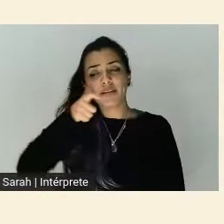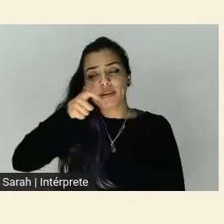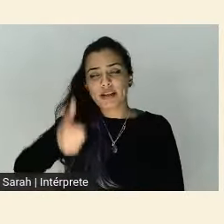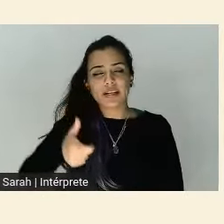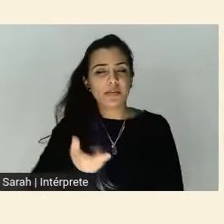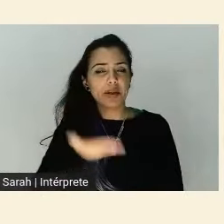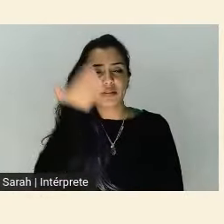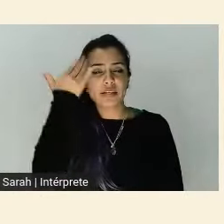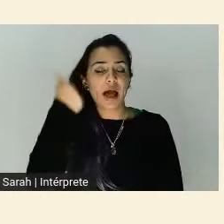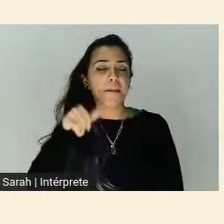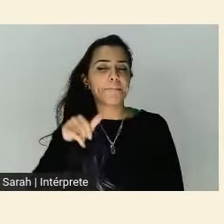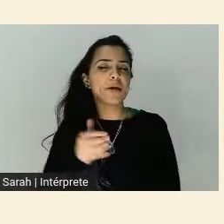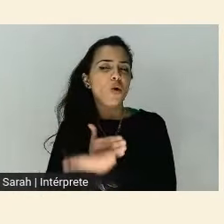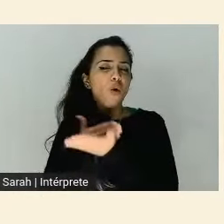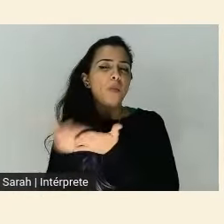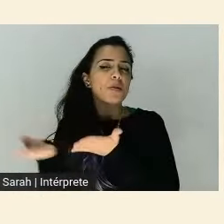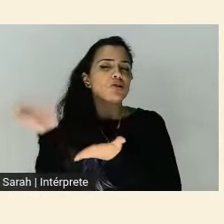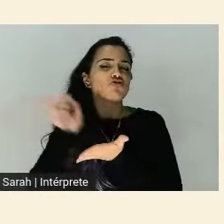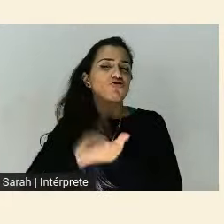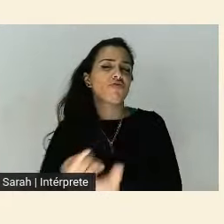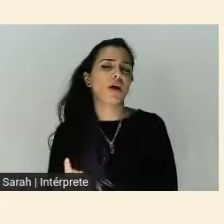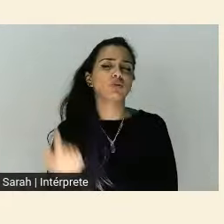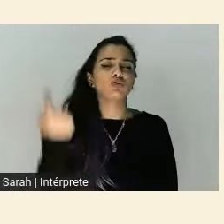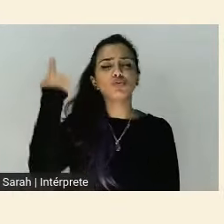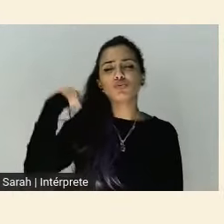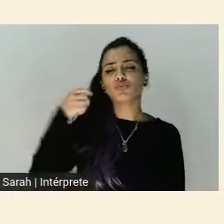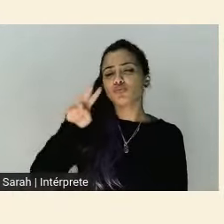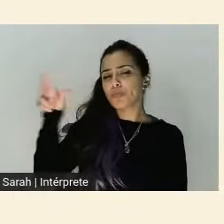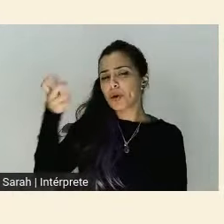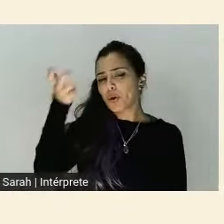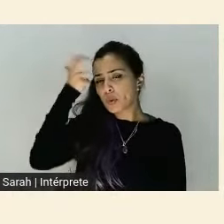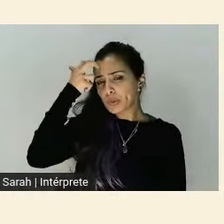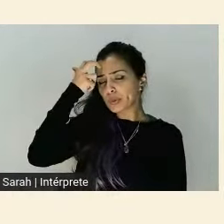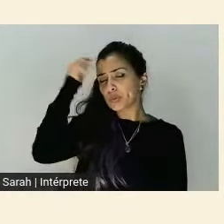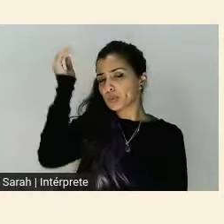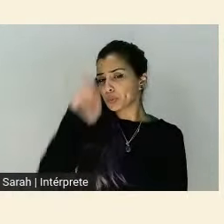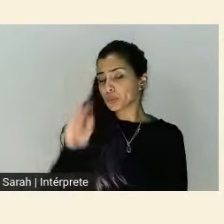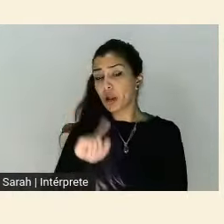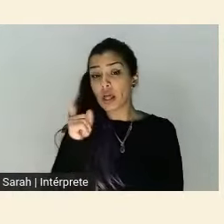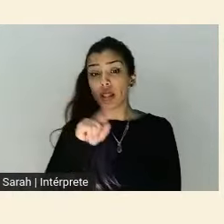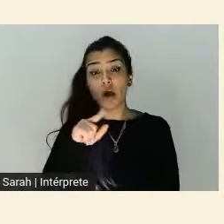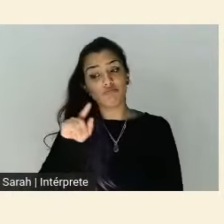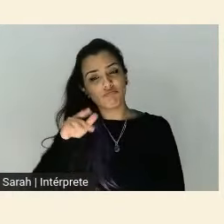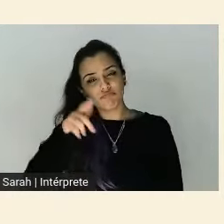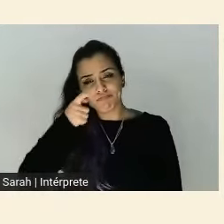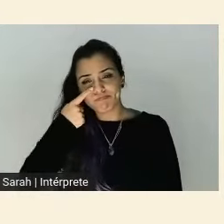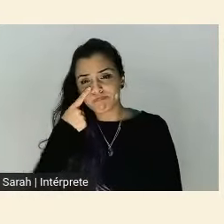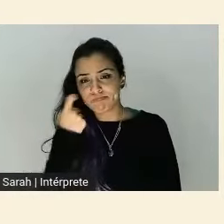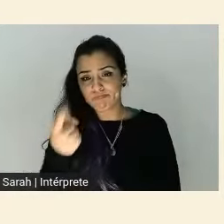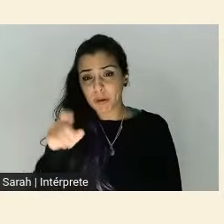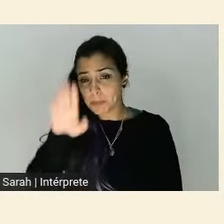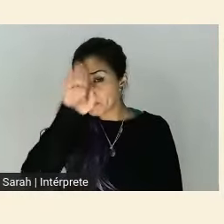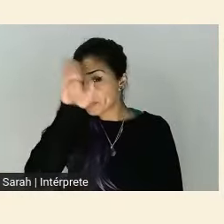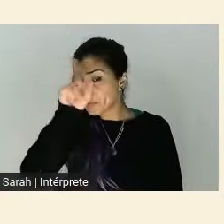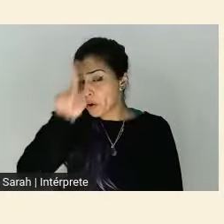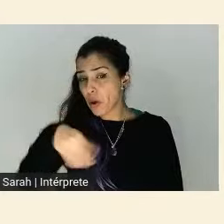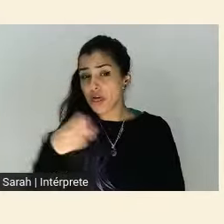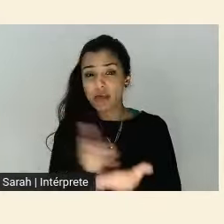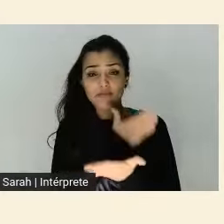raízes ou as origens da cultura nacional. A busca maior era de estabelecer